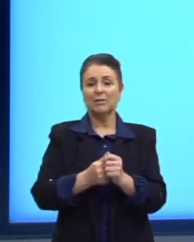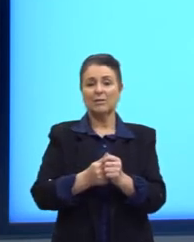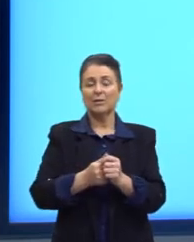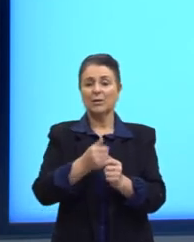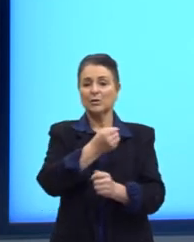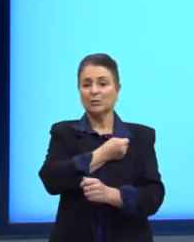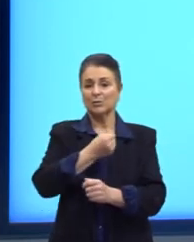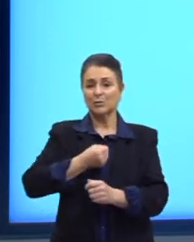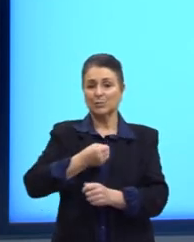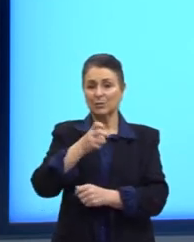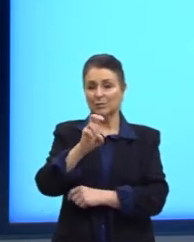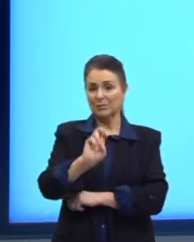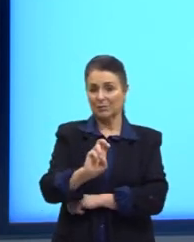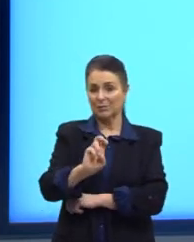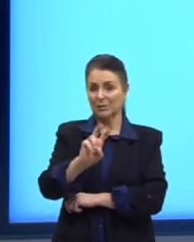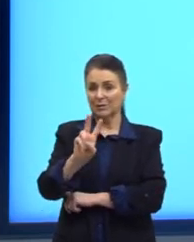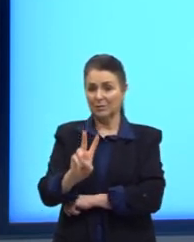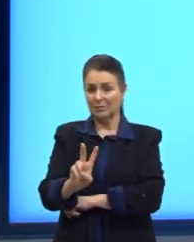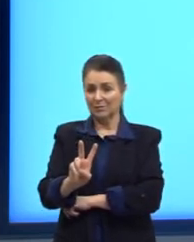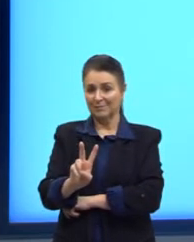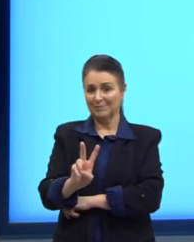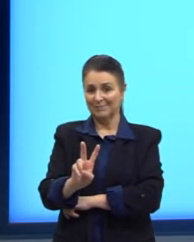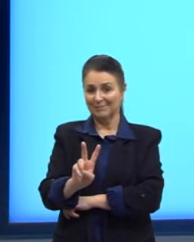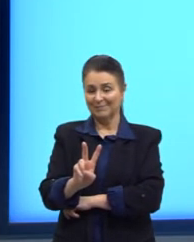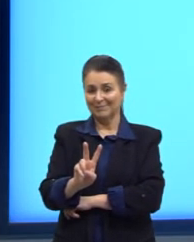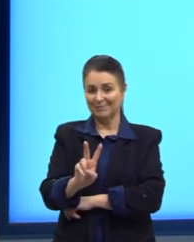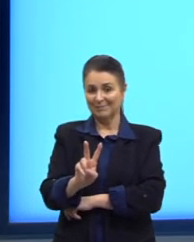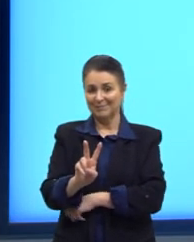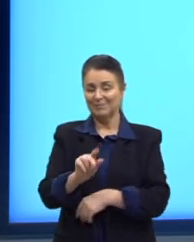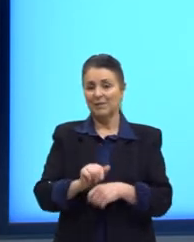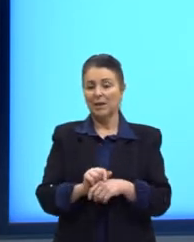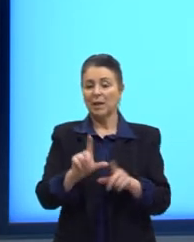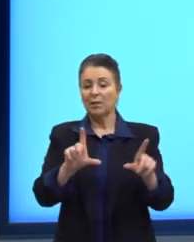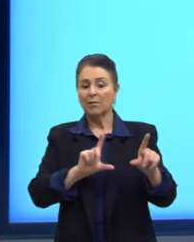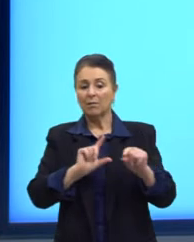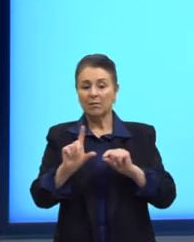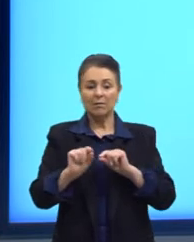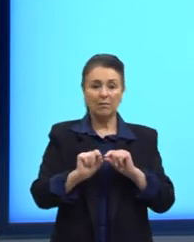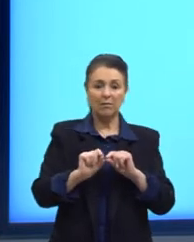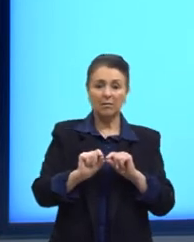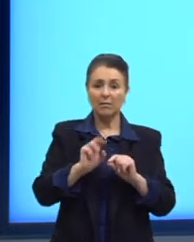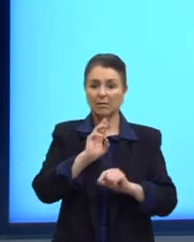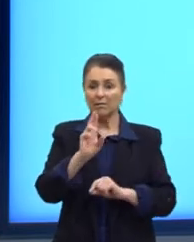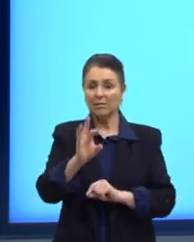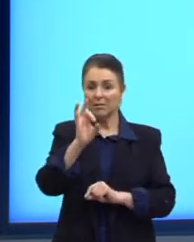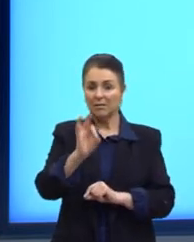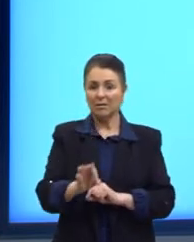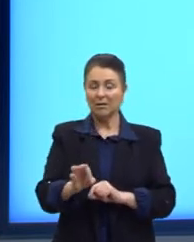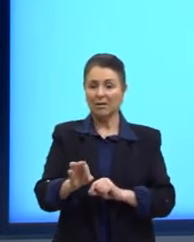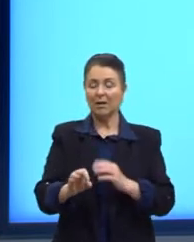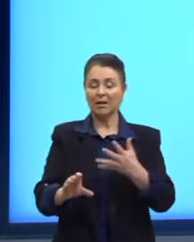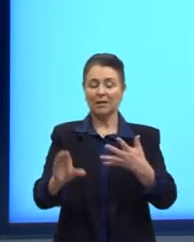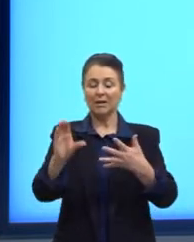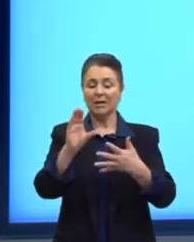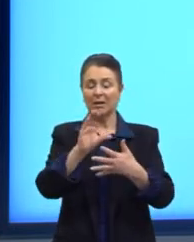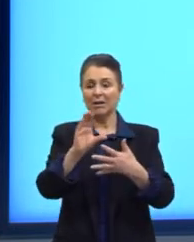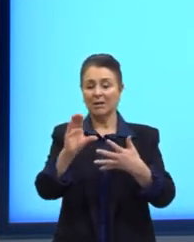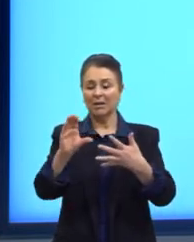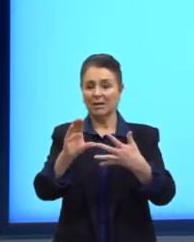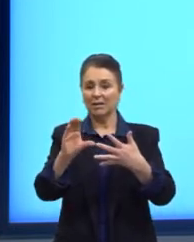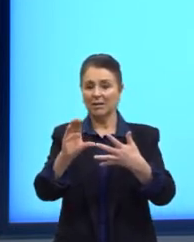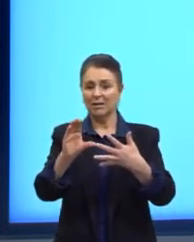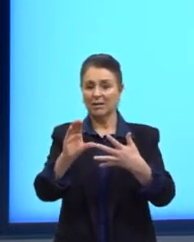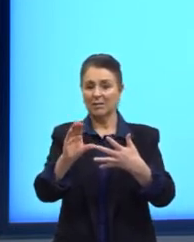número 52 lá nas nossas alternativas a letra C A